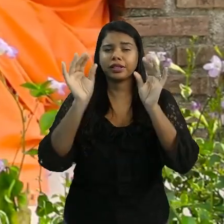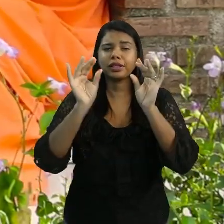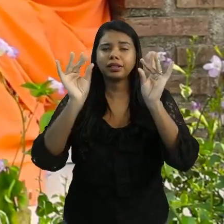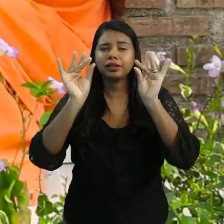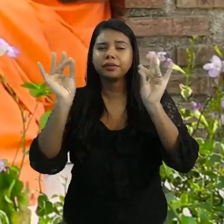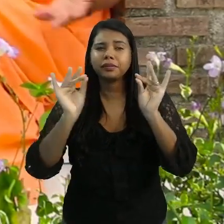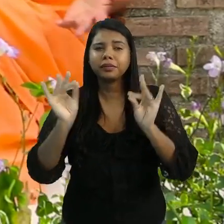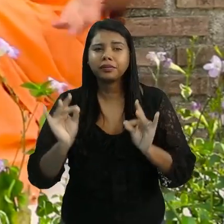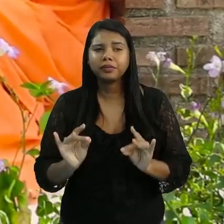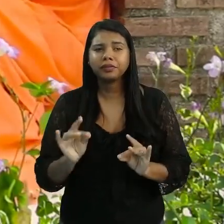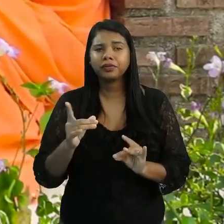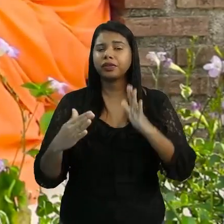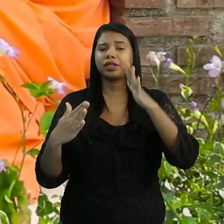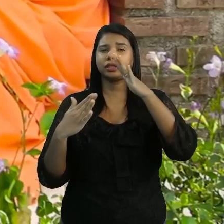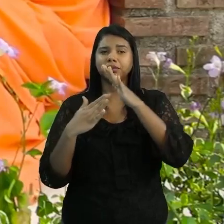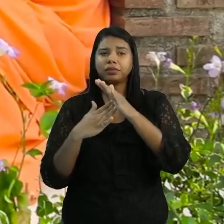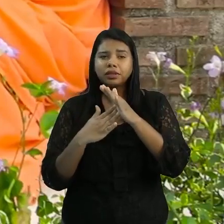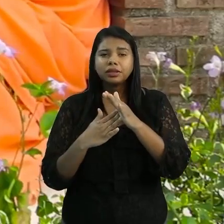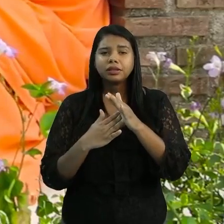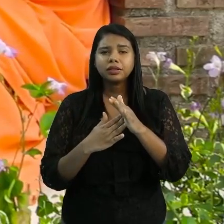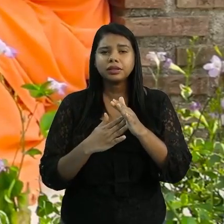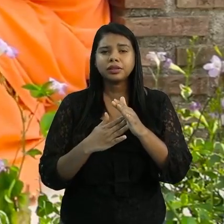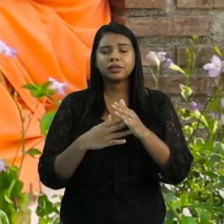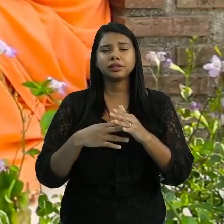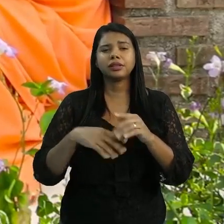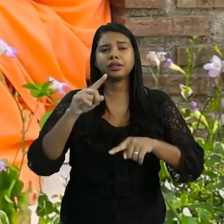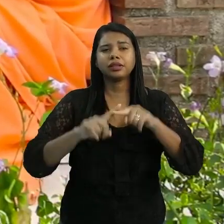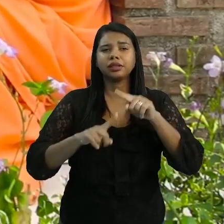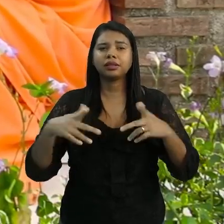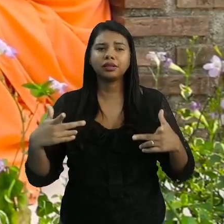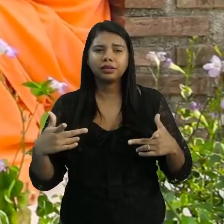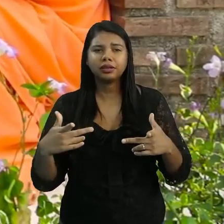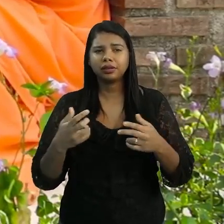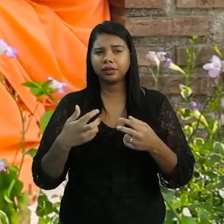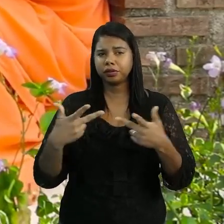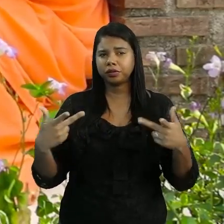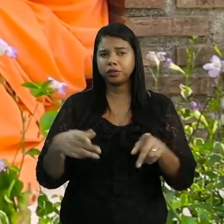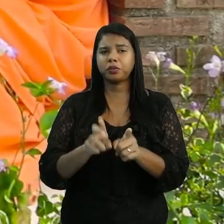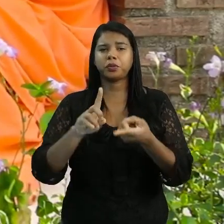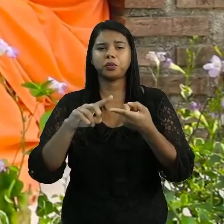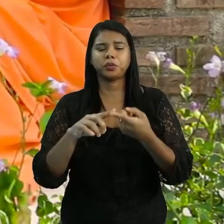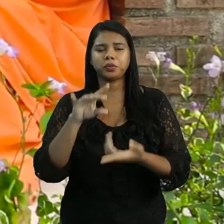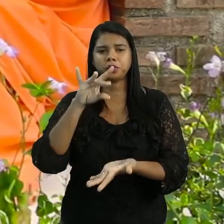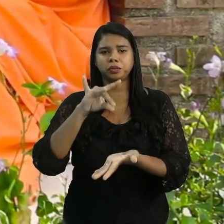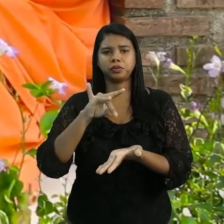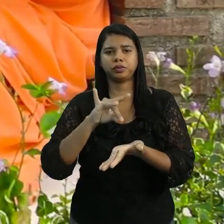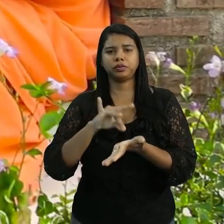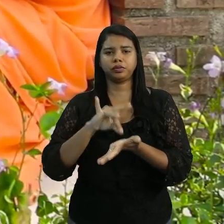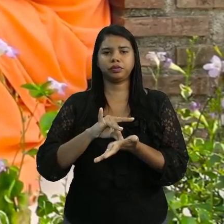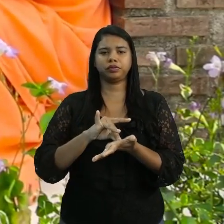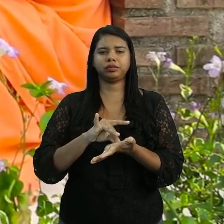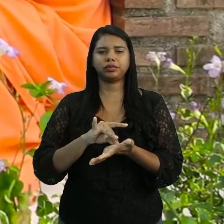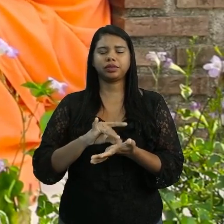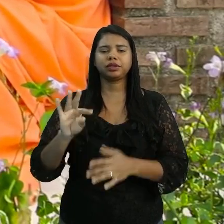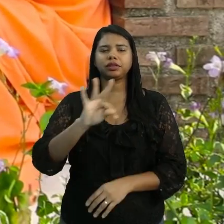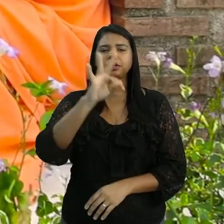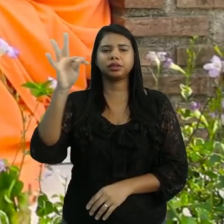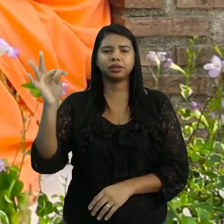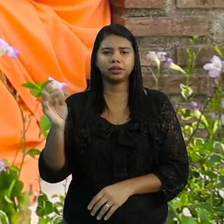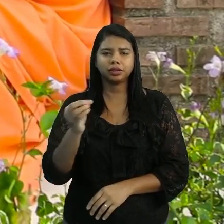ele seria nesse sentido. É porque a gente entende que esse absoluto, ele também é uma pessoa. Sim. Então, para